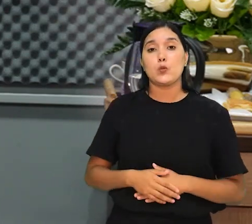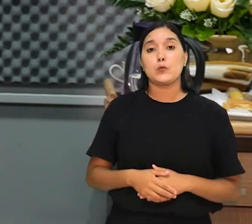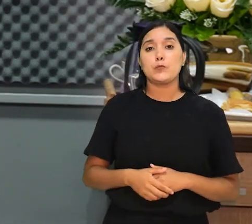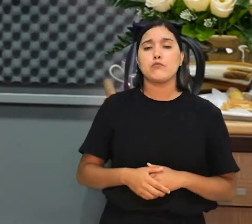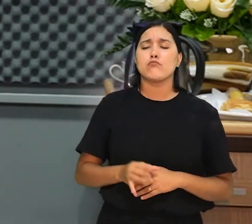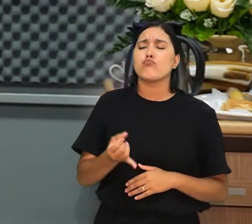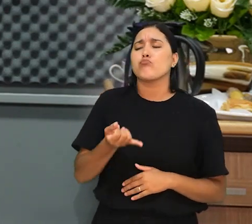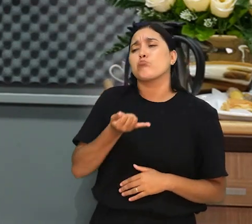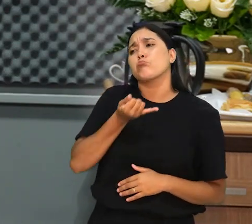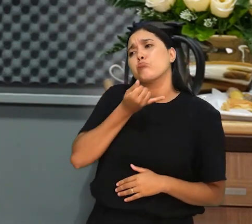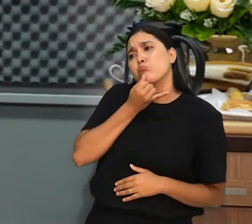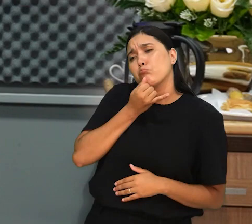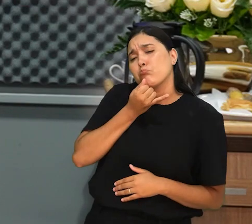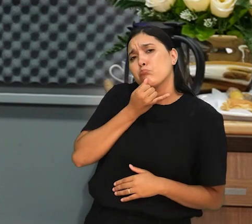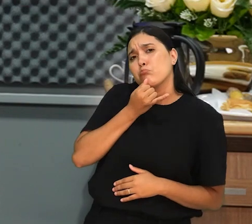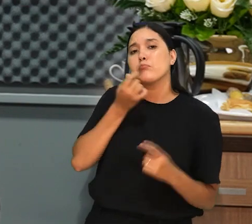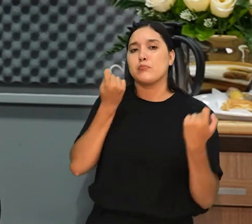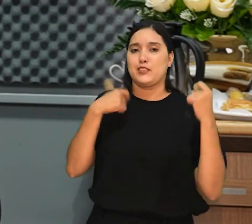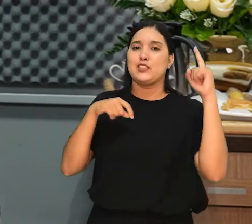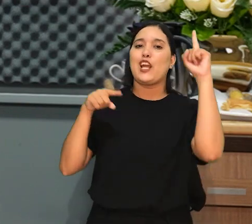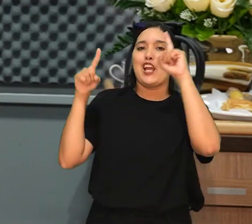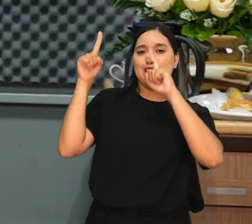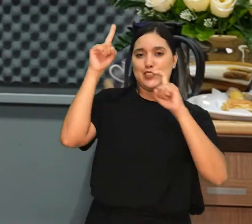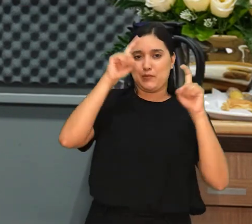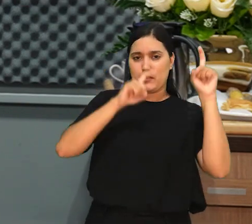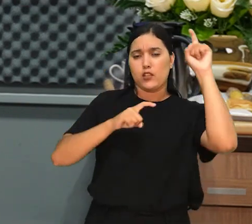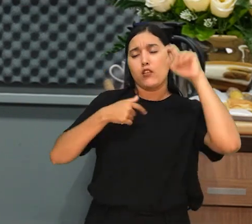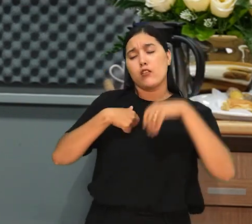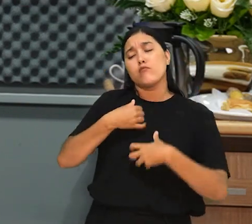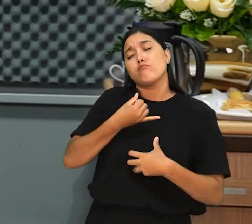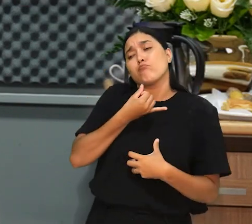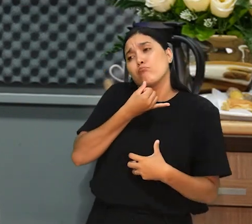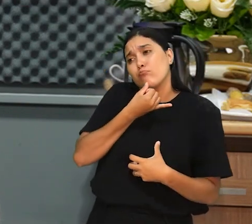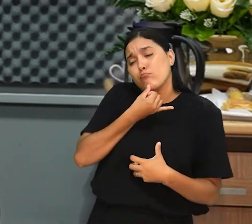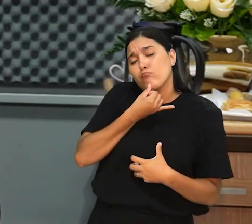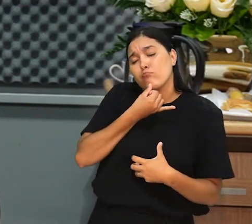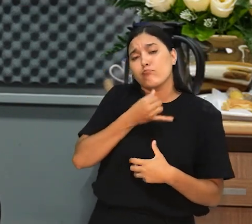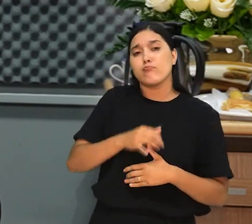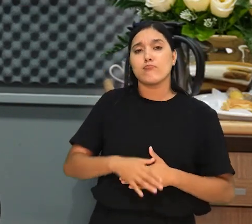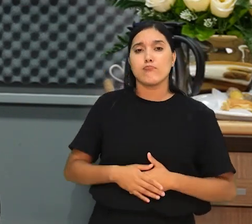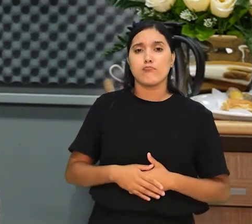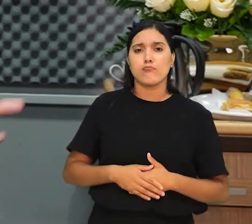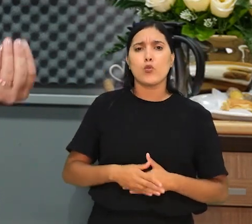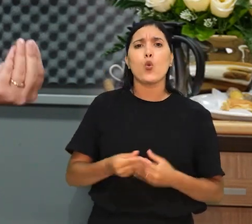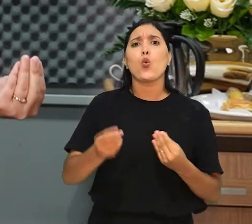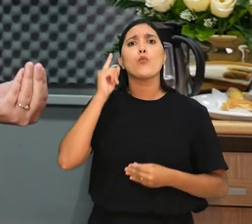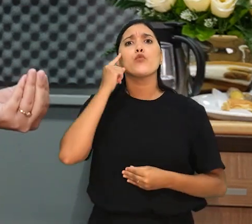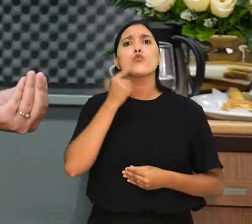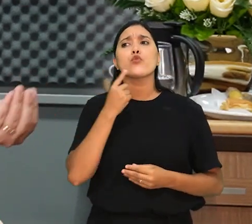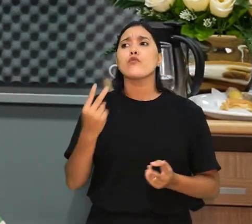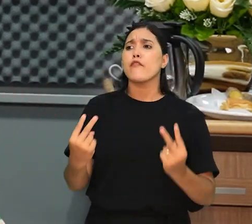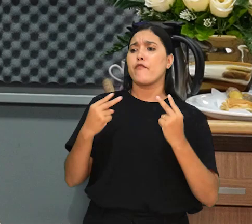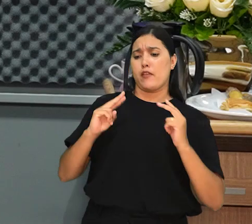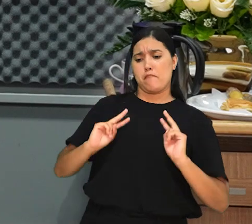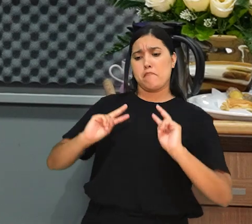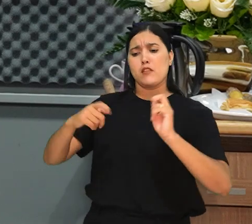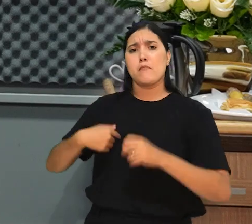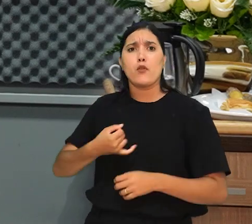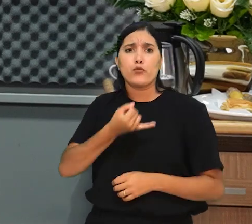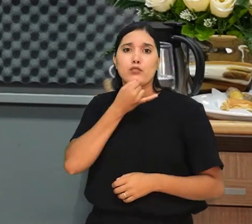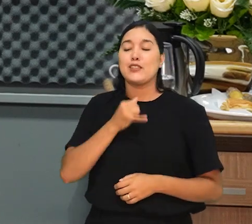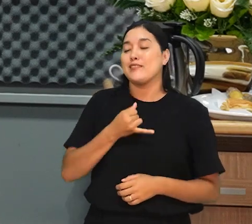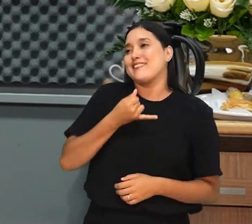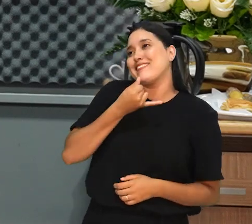eu tô triste, né? Eu tenho que fazer a expressão de triste. Como é que o surdo vai entender se eu tô